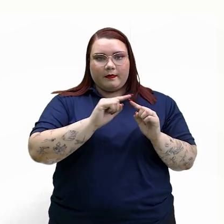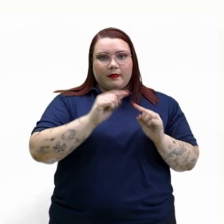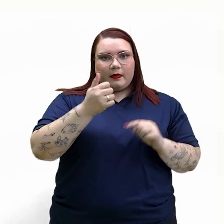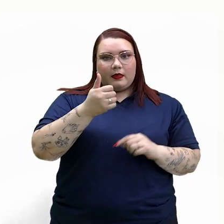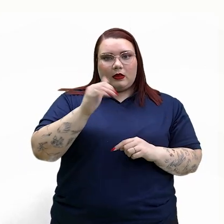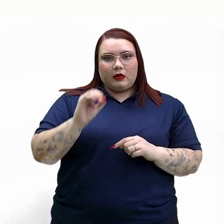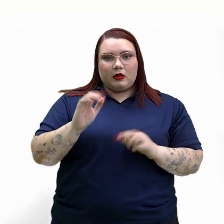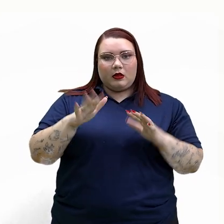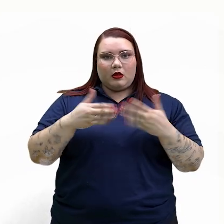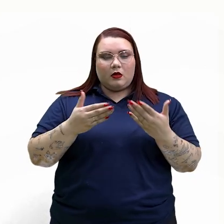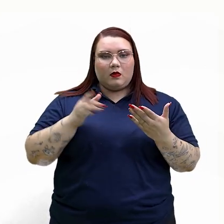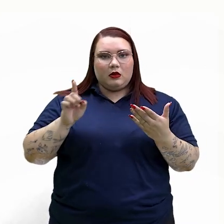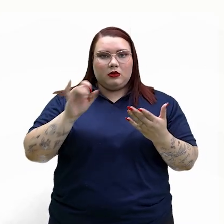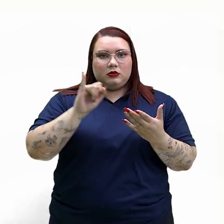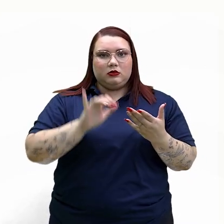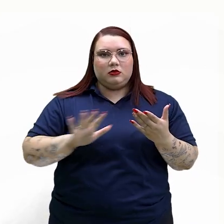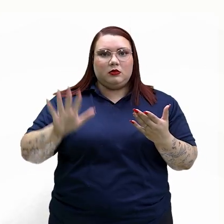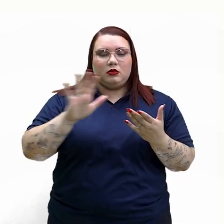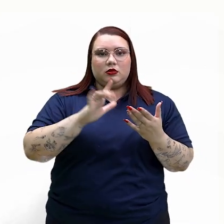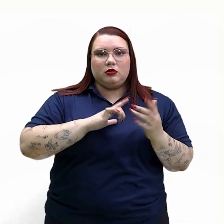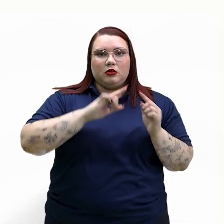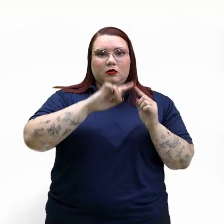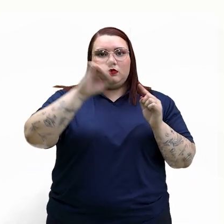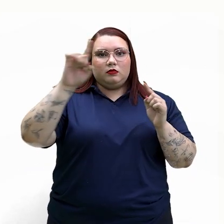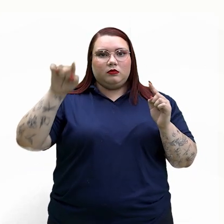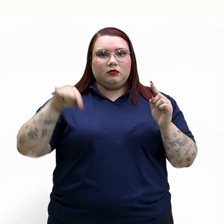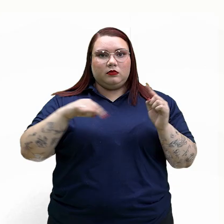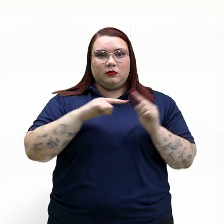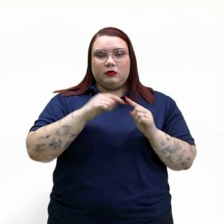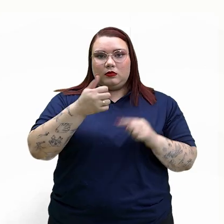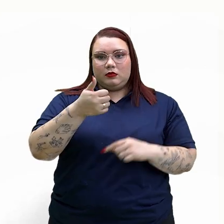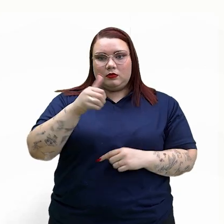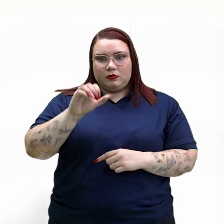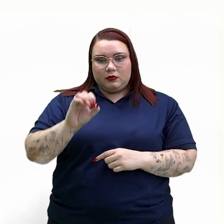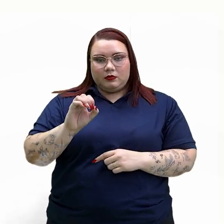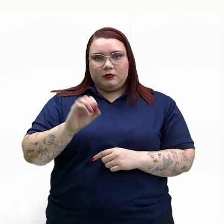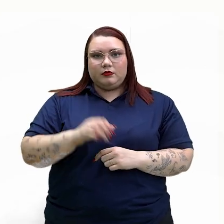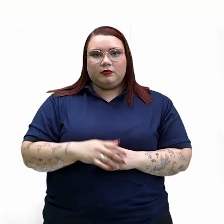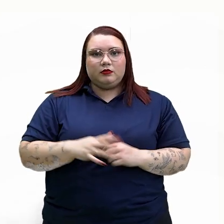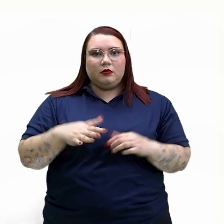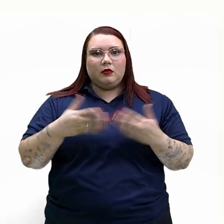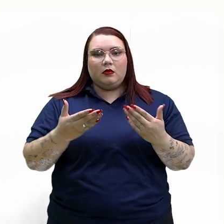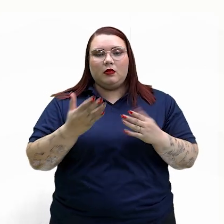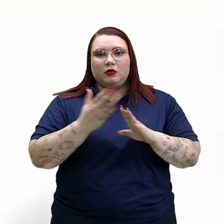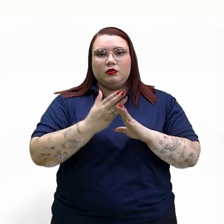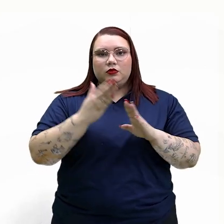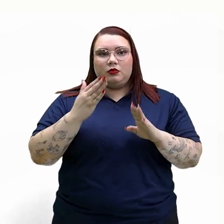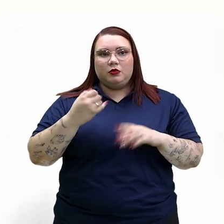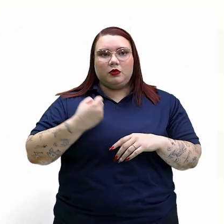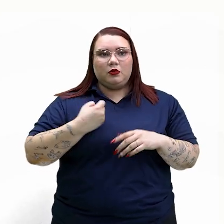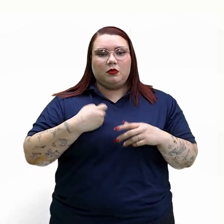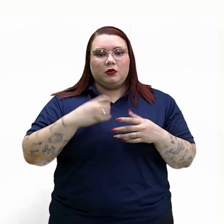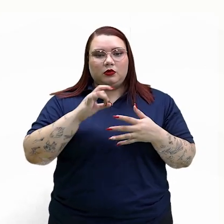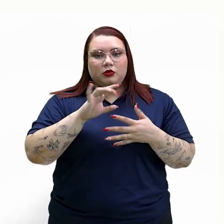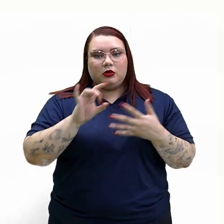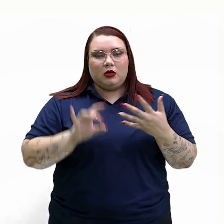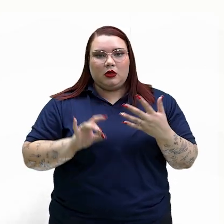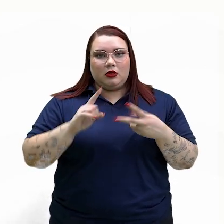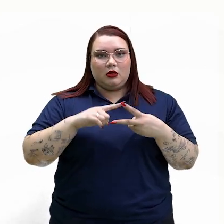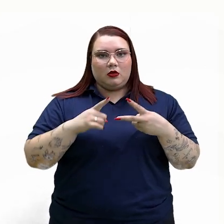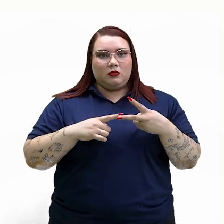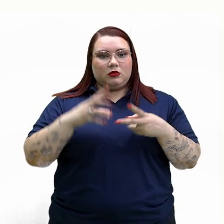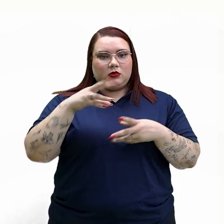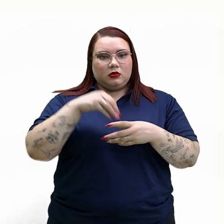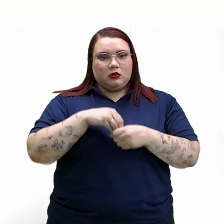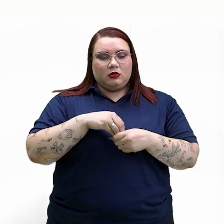essa logomarca vai ter 10 lados. E aí, para determinar o valor de cada ângulo interno,